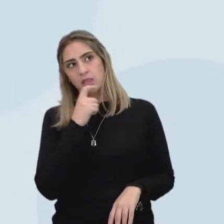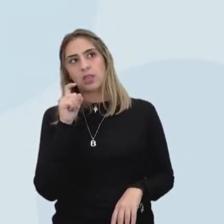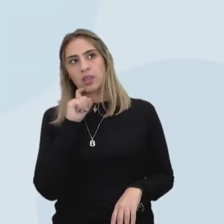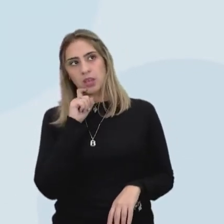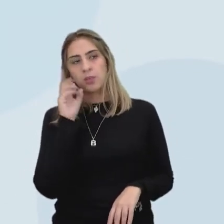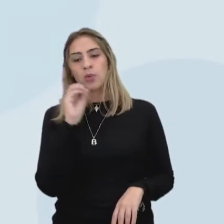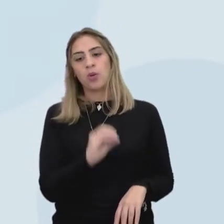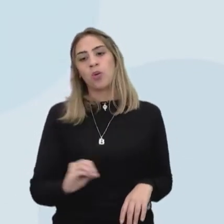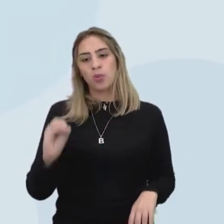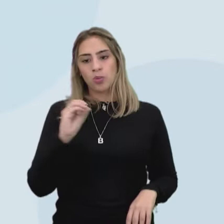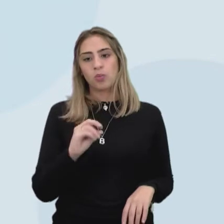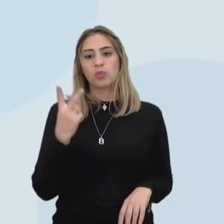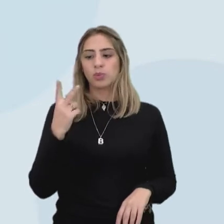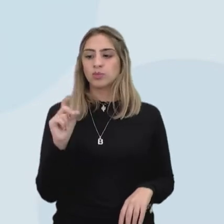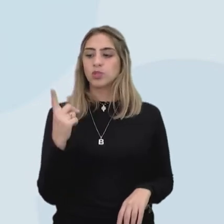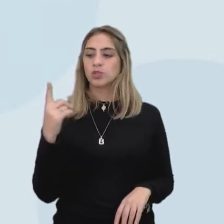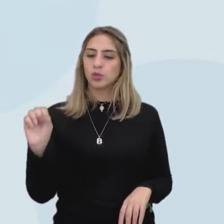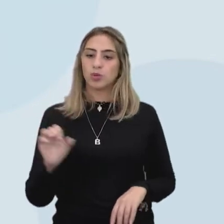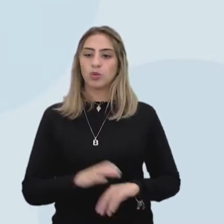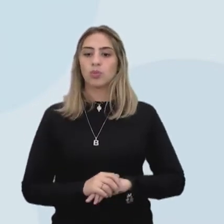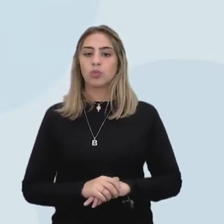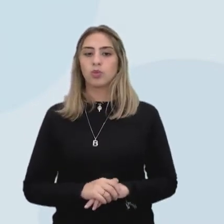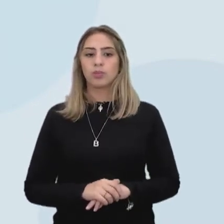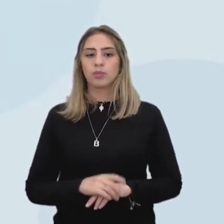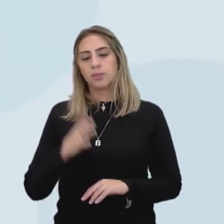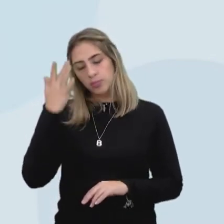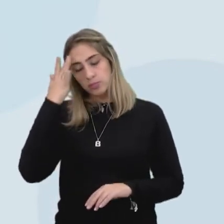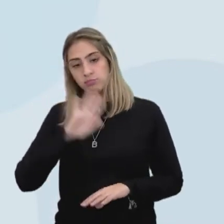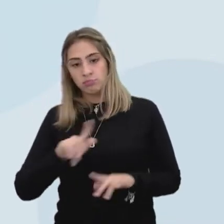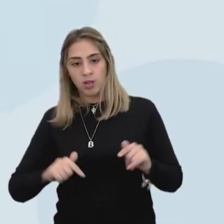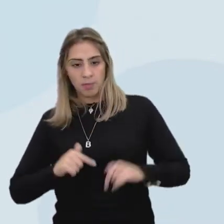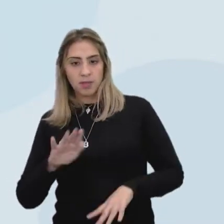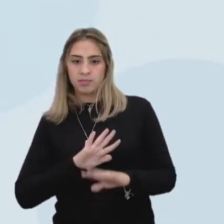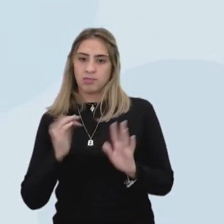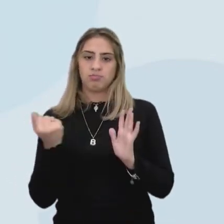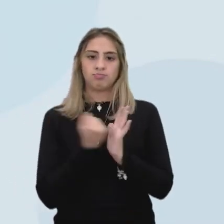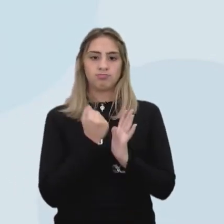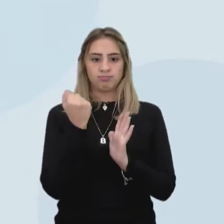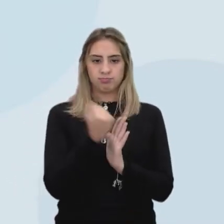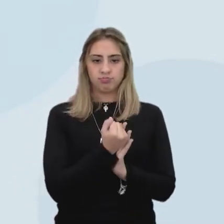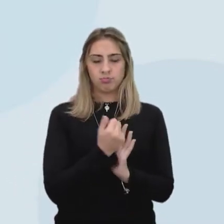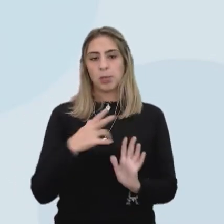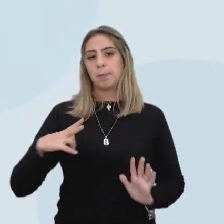temos 30,4% de empregados sem carteira no setor privado,